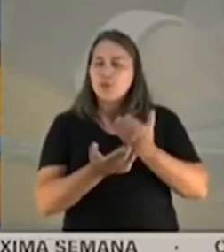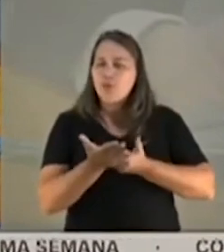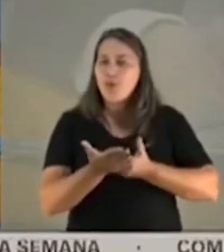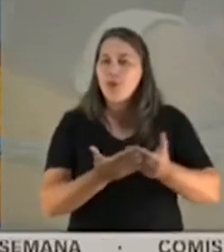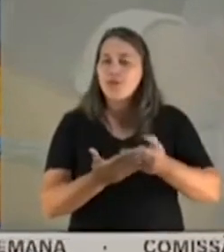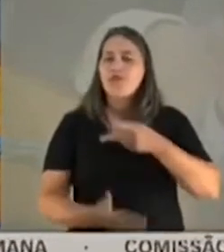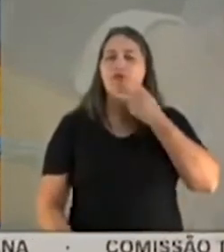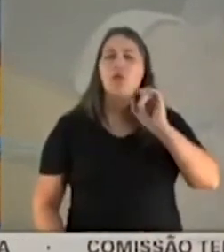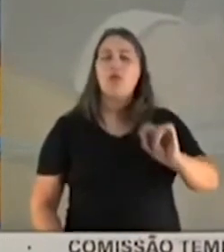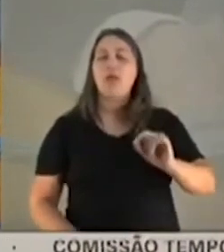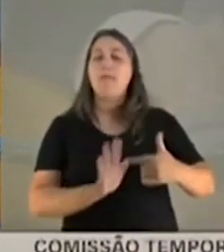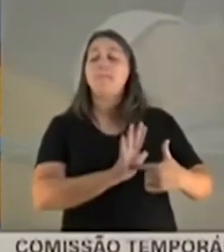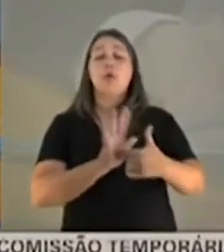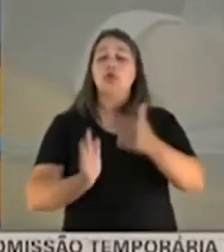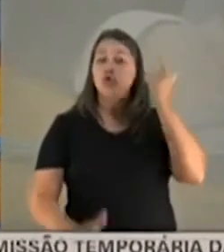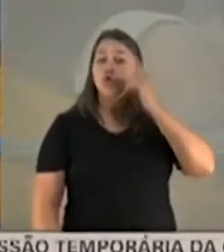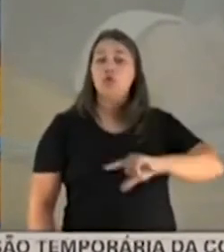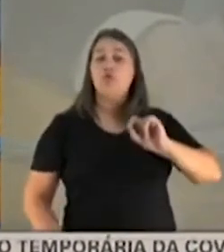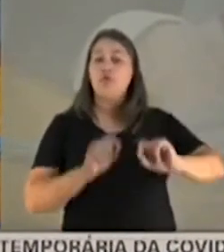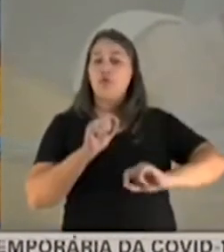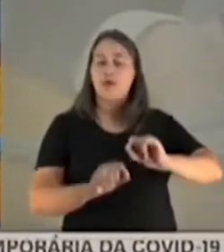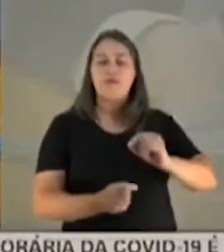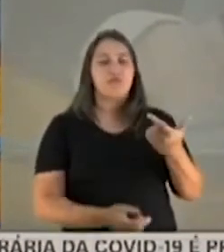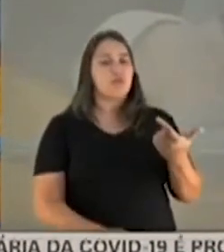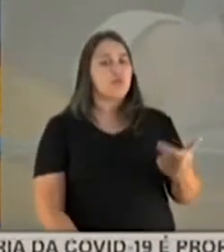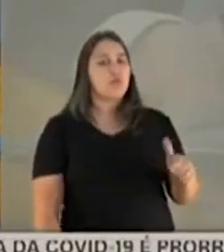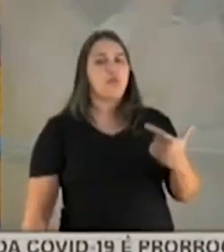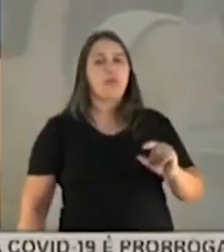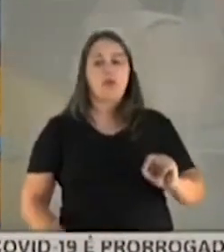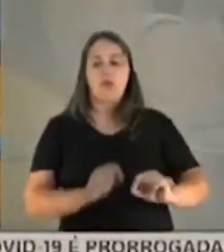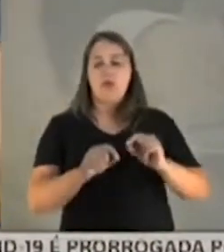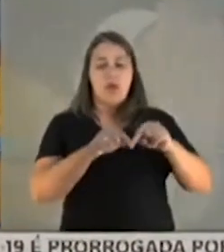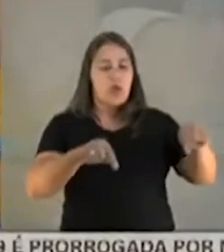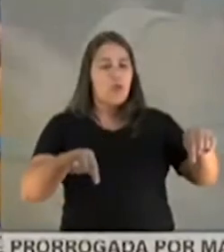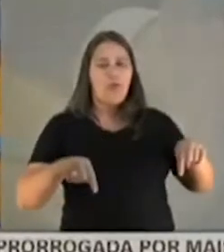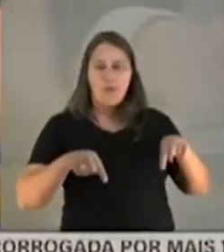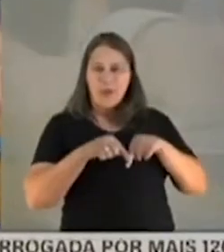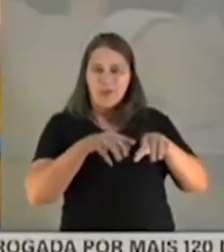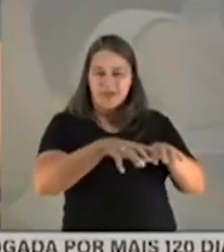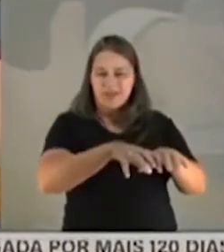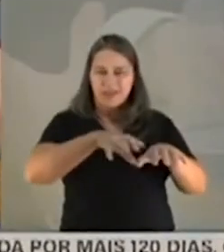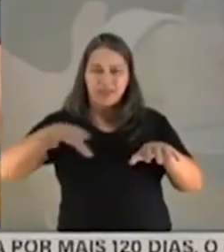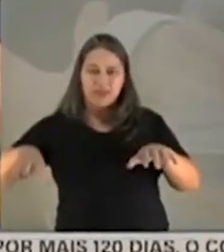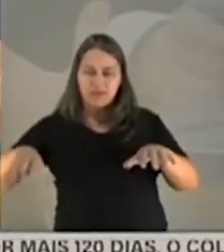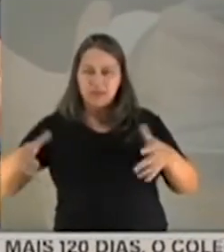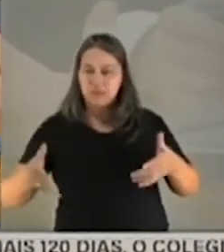para demonstrar mais uma vez a inexistência do tal gabinete paralelo.